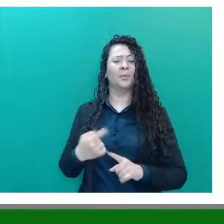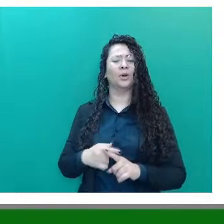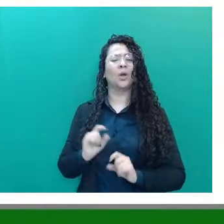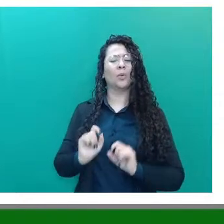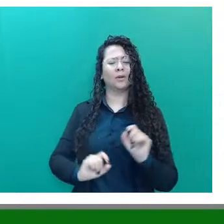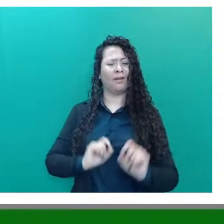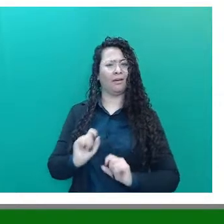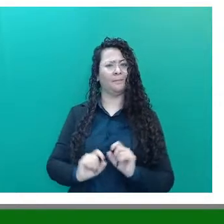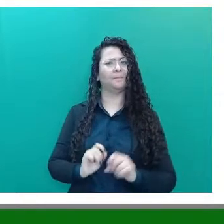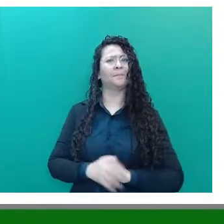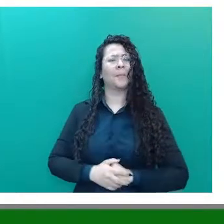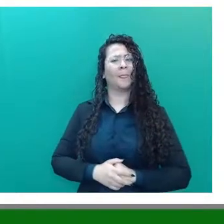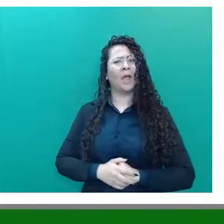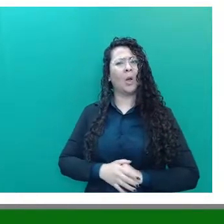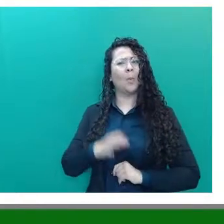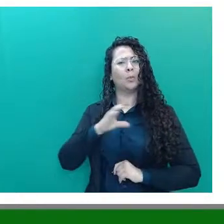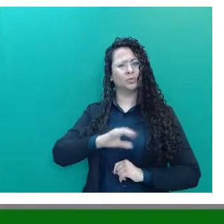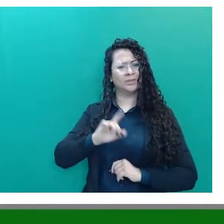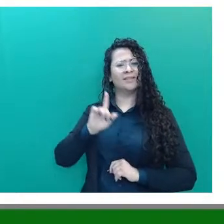a língua nativa, né?